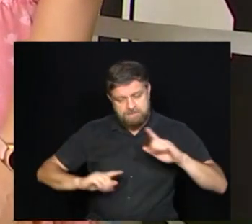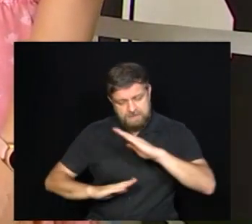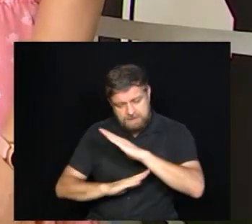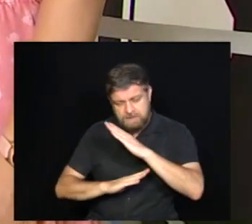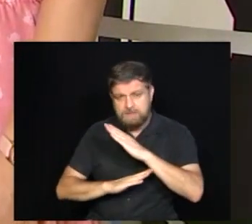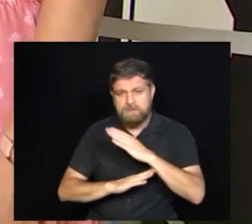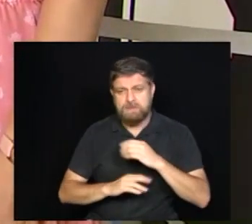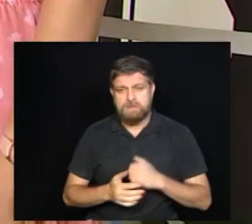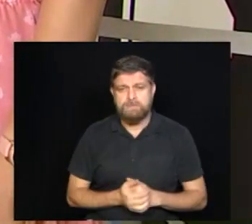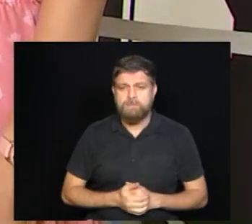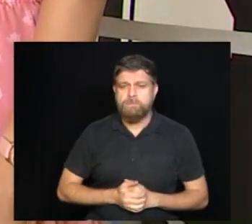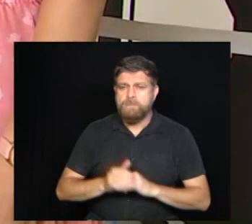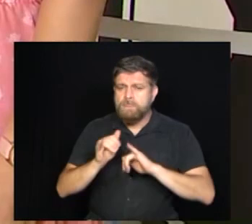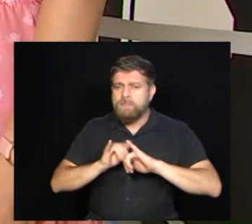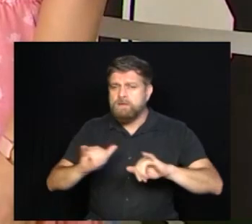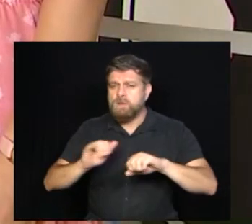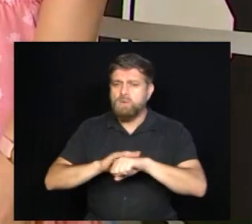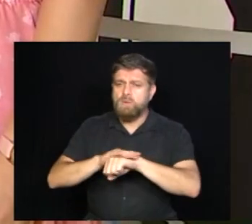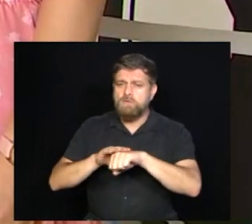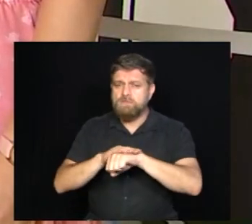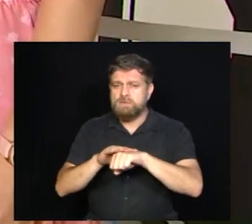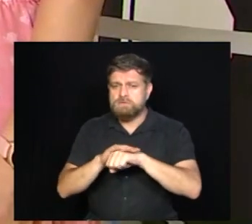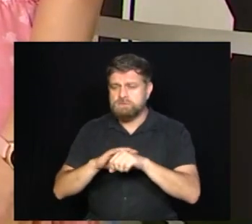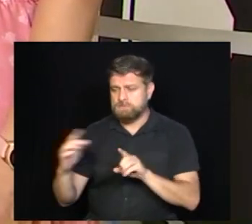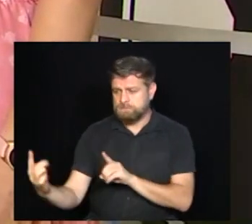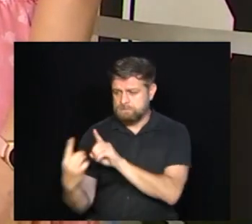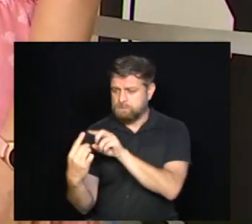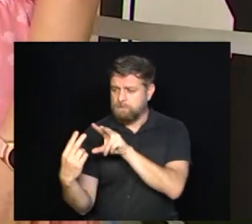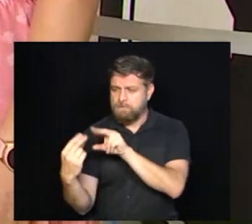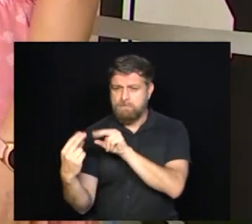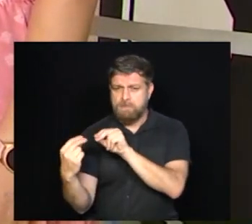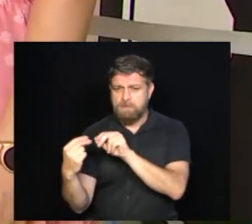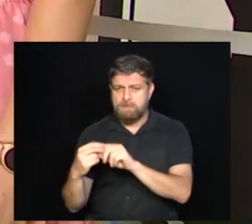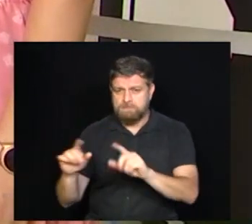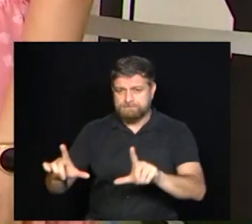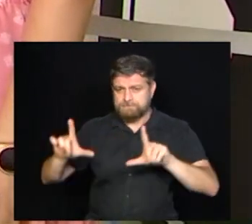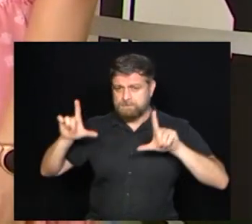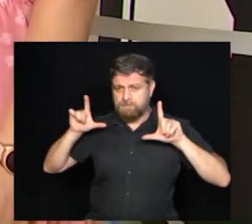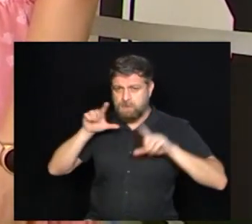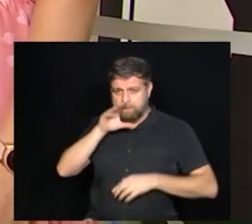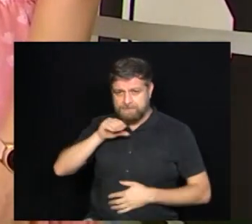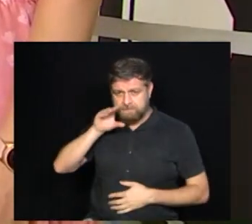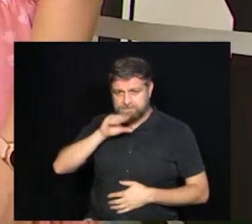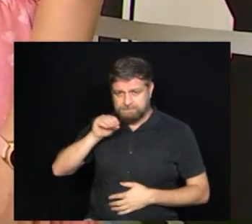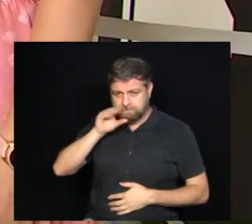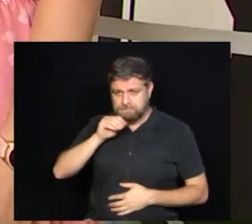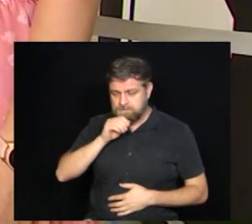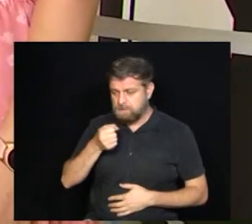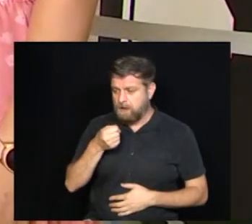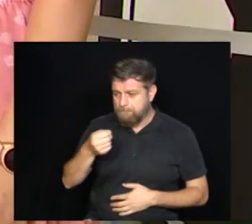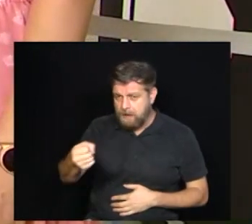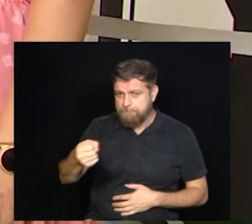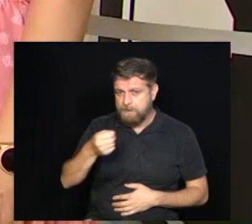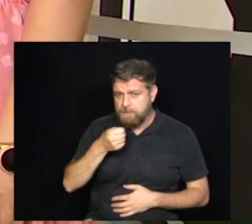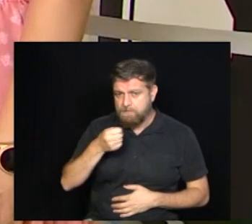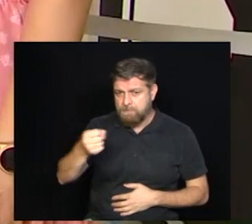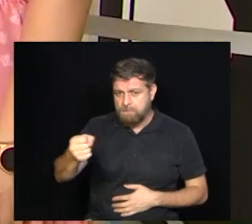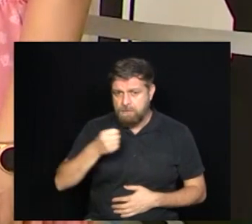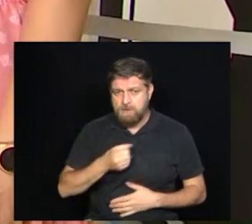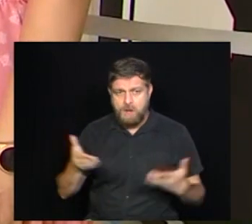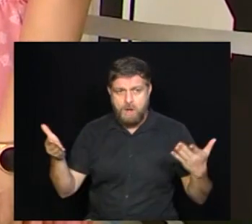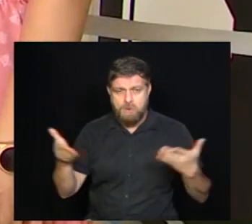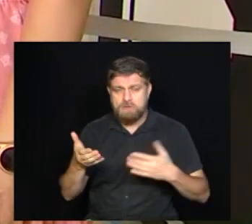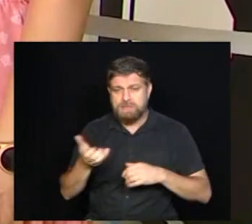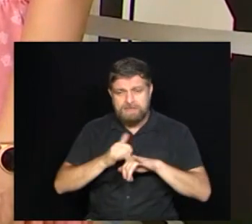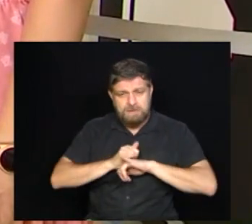Campinas, diz que conversou recentemente com a senhora no programa Questão de Ordem, né? E hoje ele quer repercutir